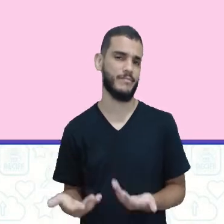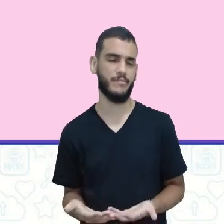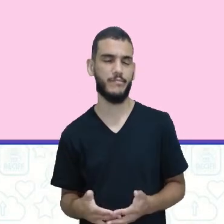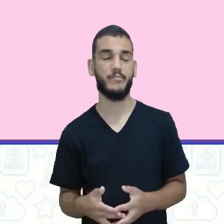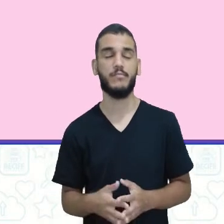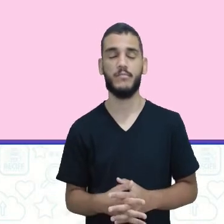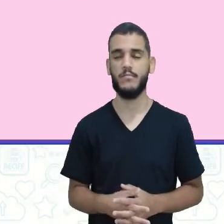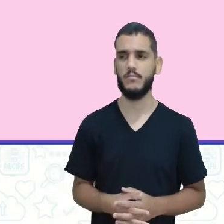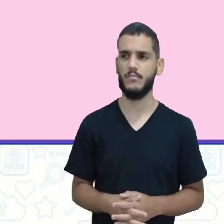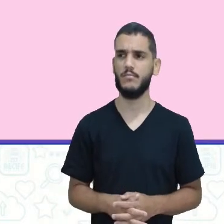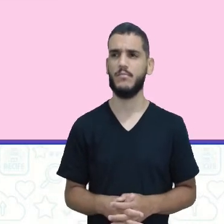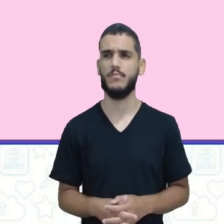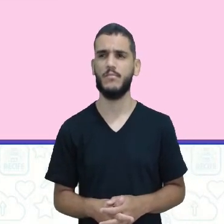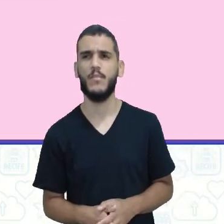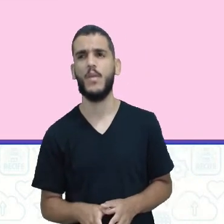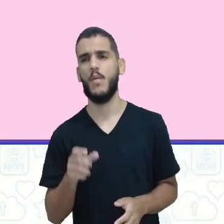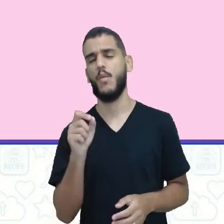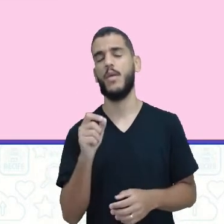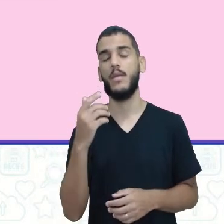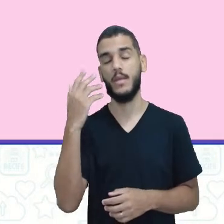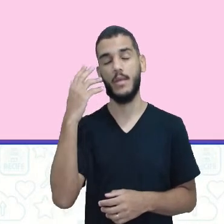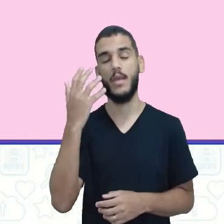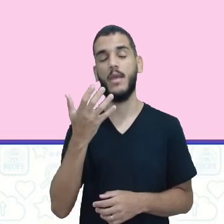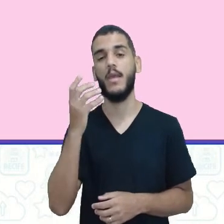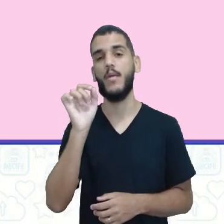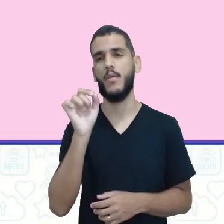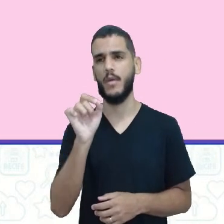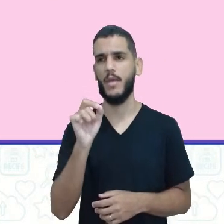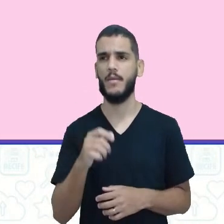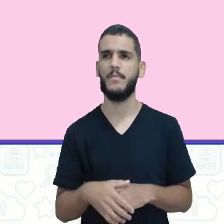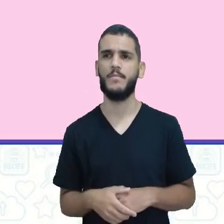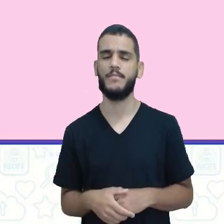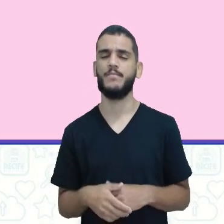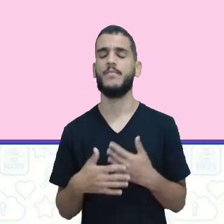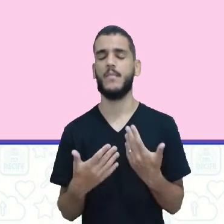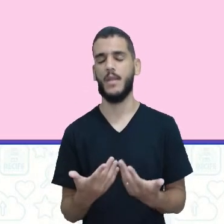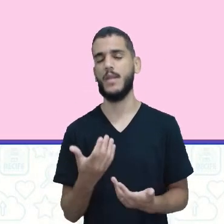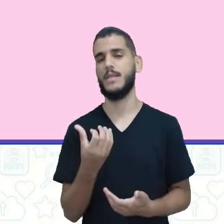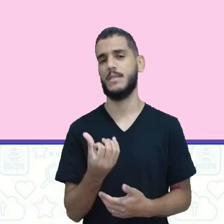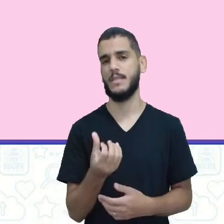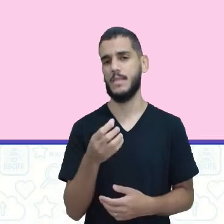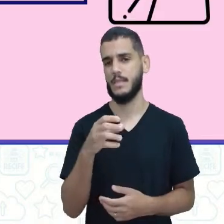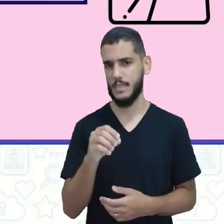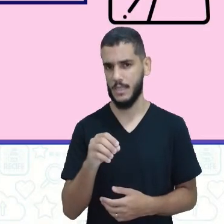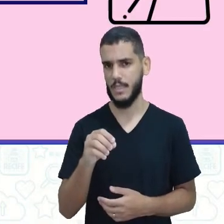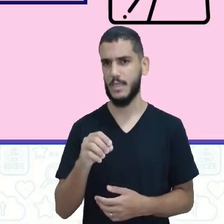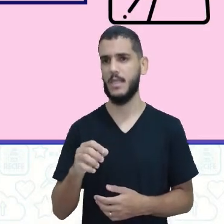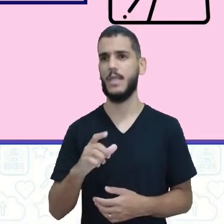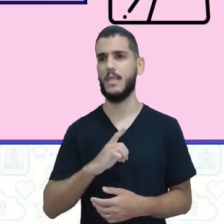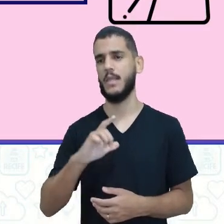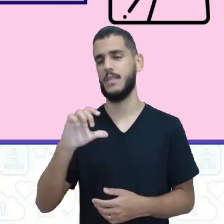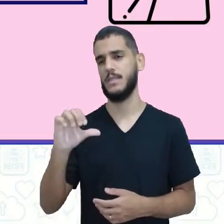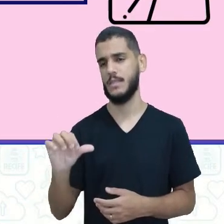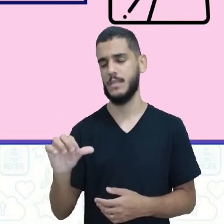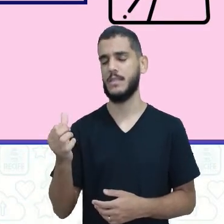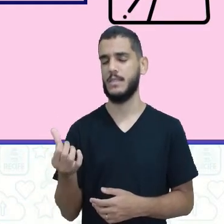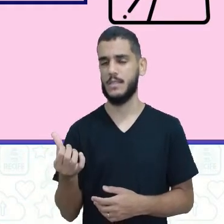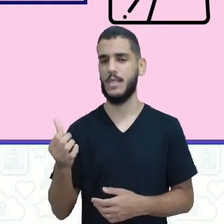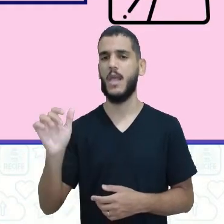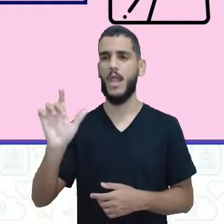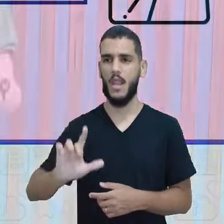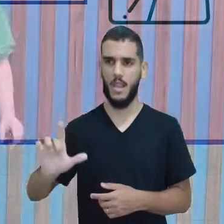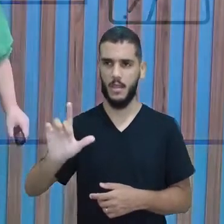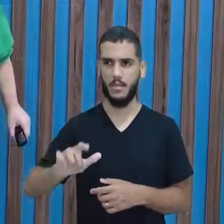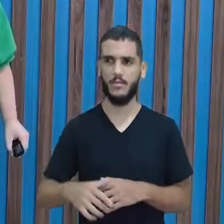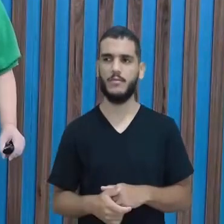Então, o que é que eu quero? Para encher um tanque são necessários 60 de 6 litros cada um. Então, eu vou fazer minha